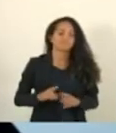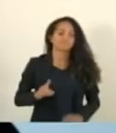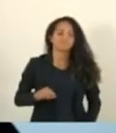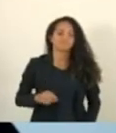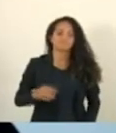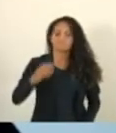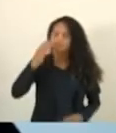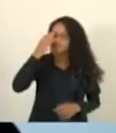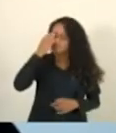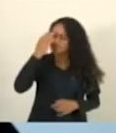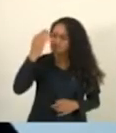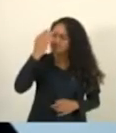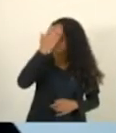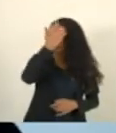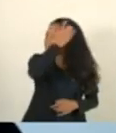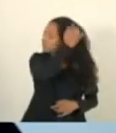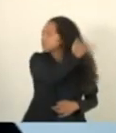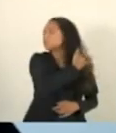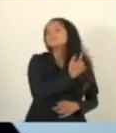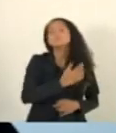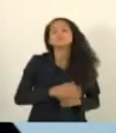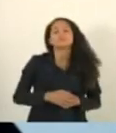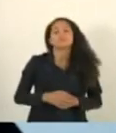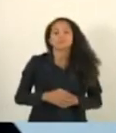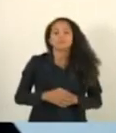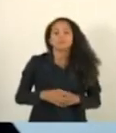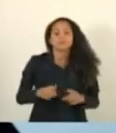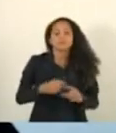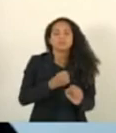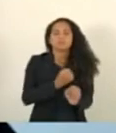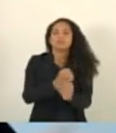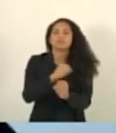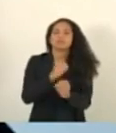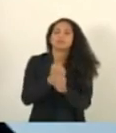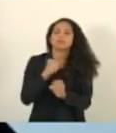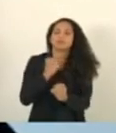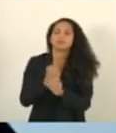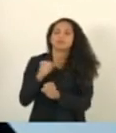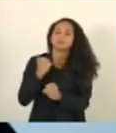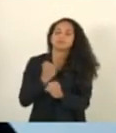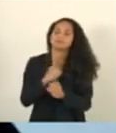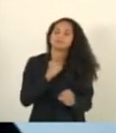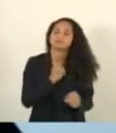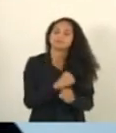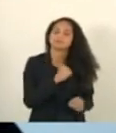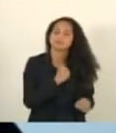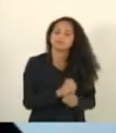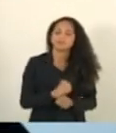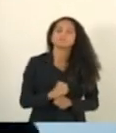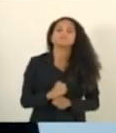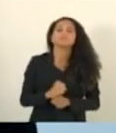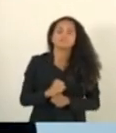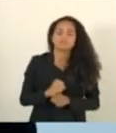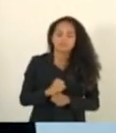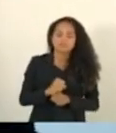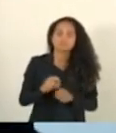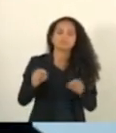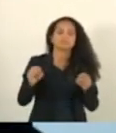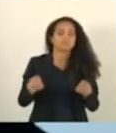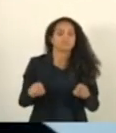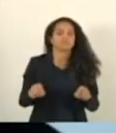também. Meu agradecimento pela obra que vai ser feita de tampagem